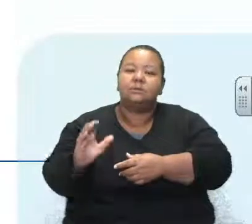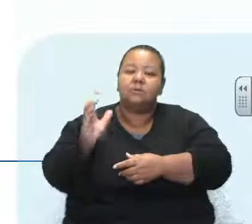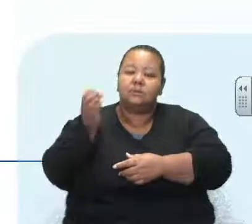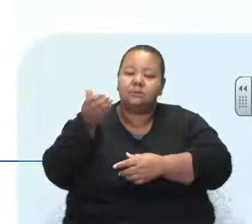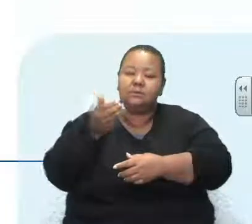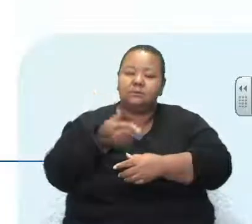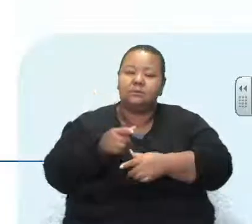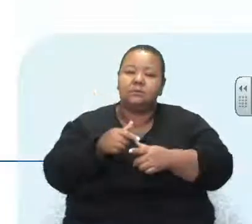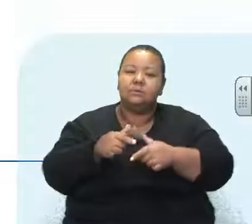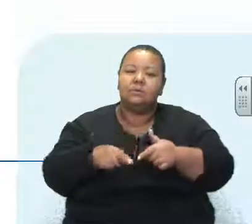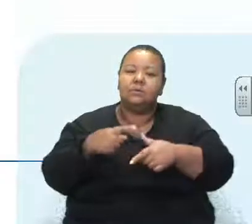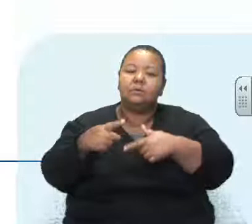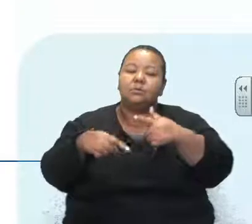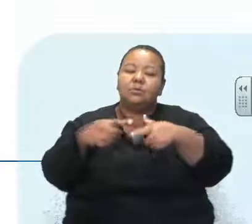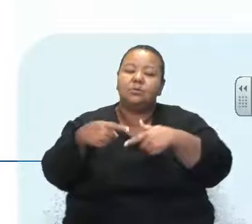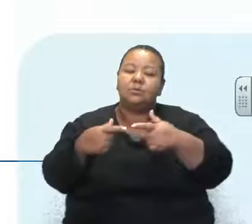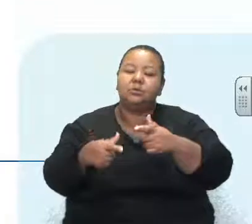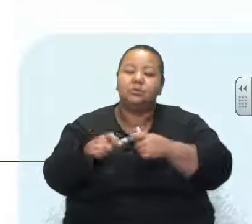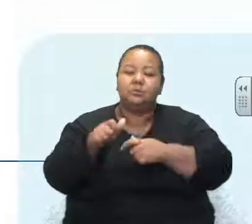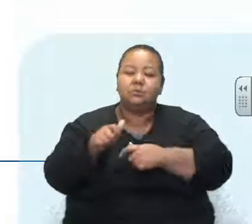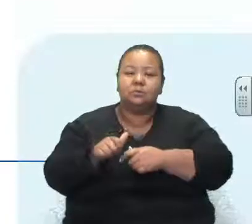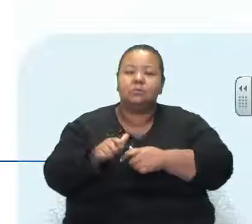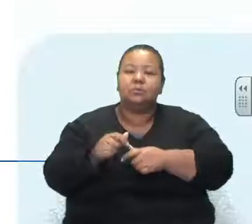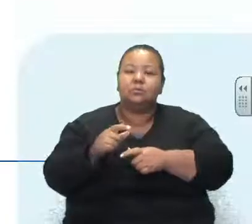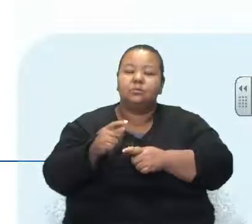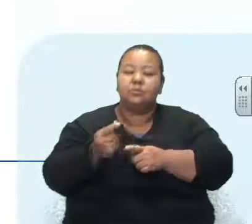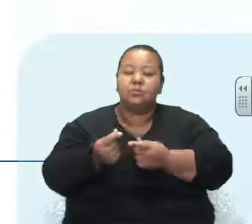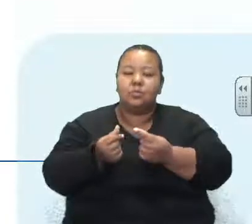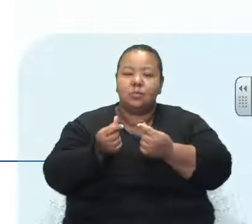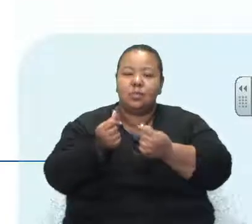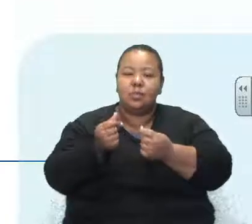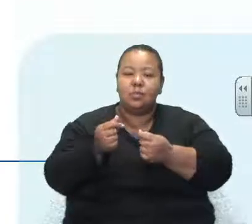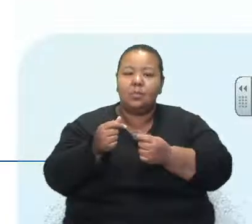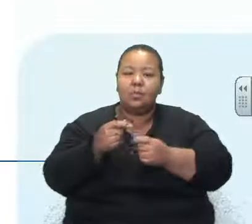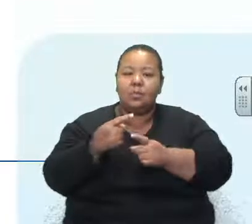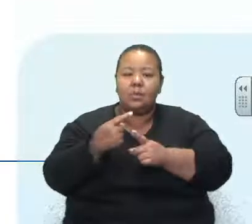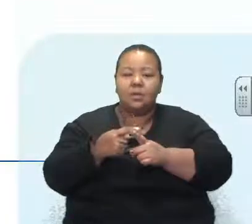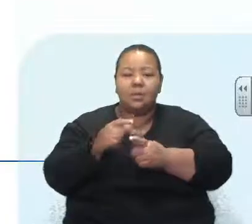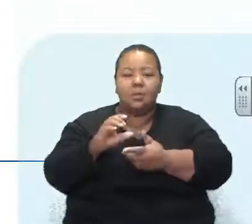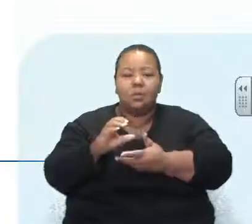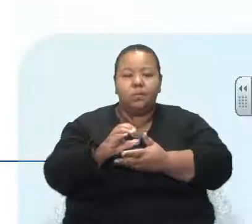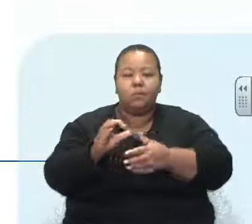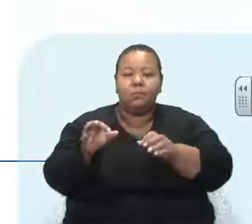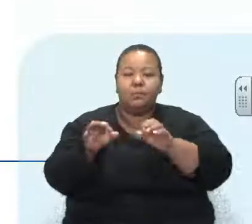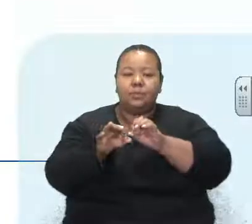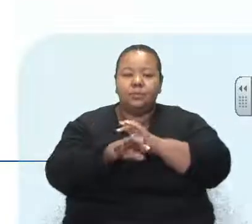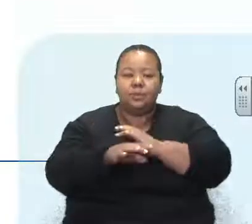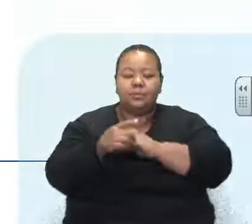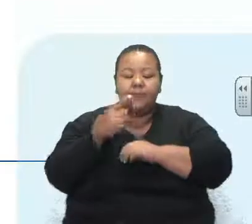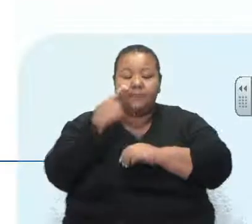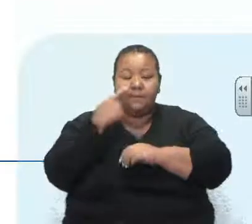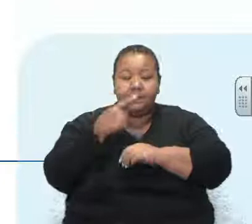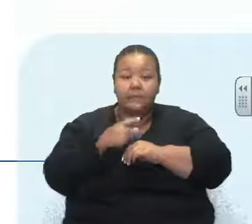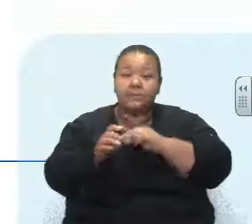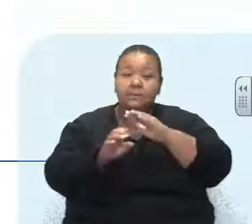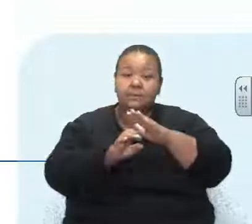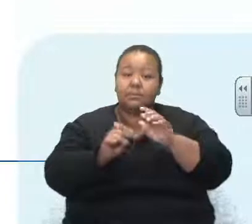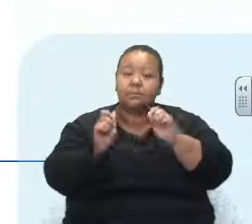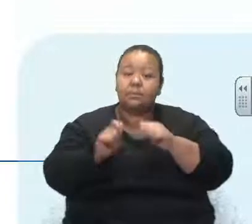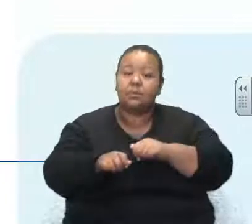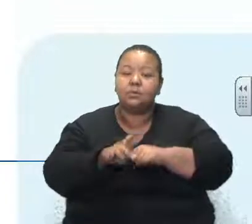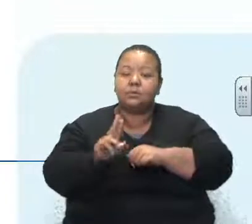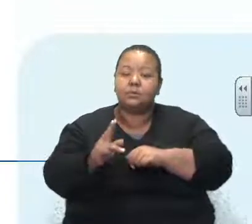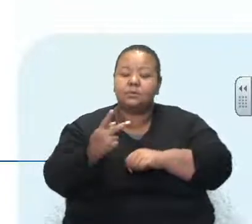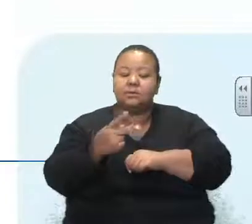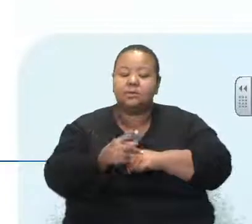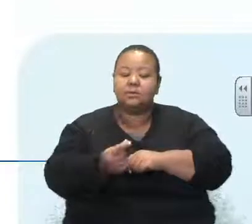giro do ativo total, ele vai medir a eficiência que a empresa tem de usar seus ativos para gerar venda, para